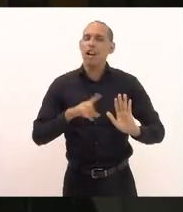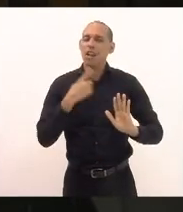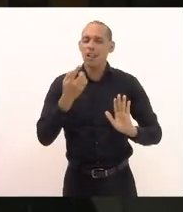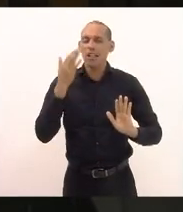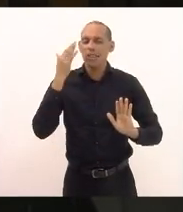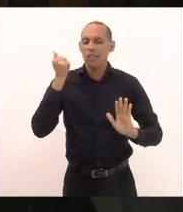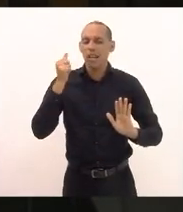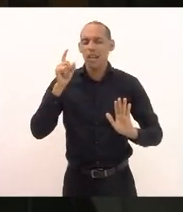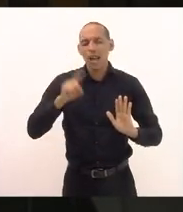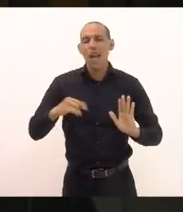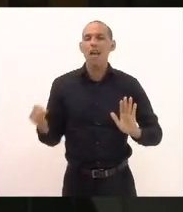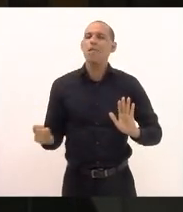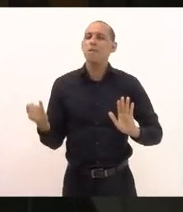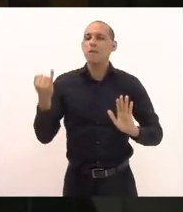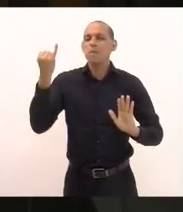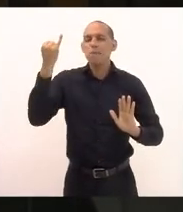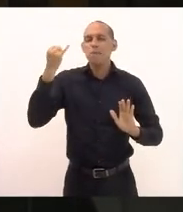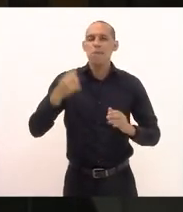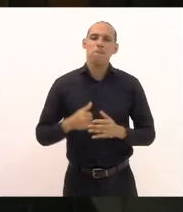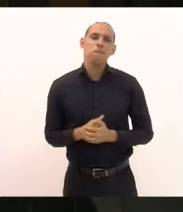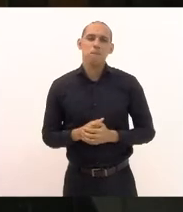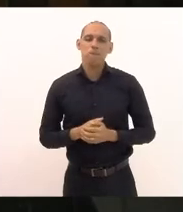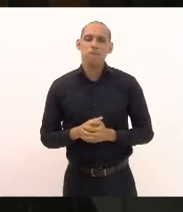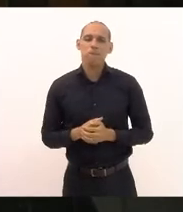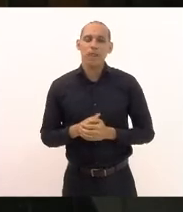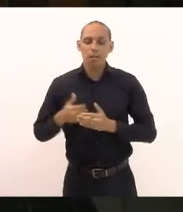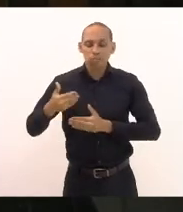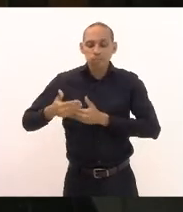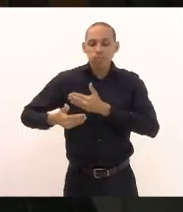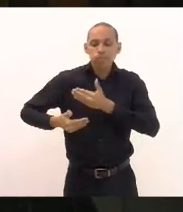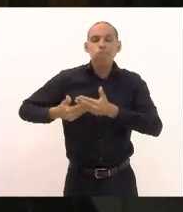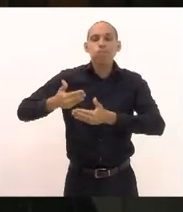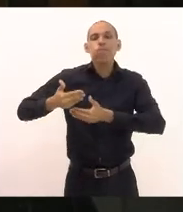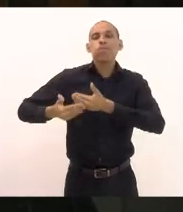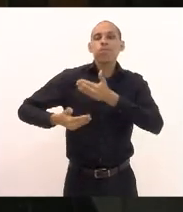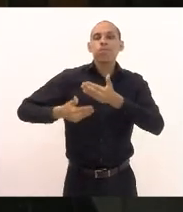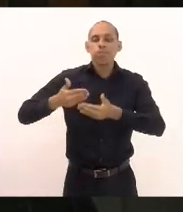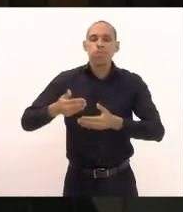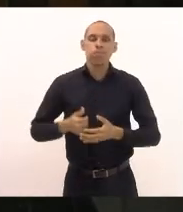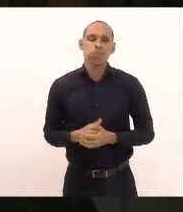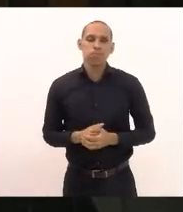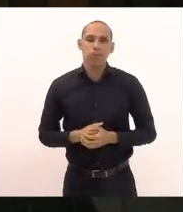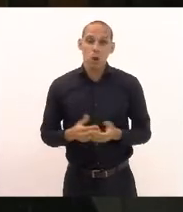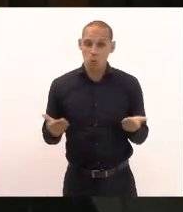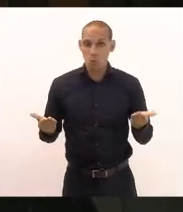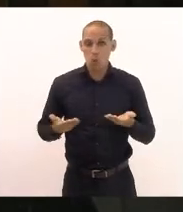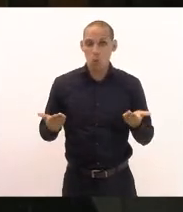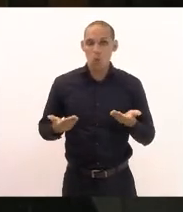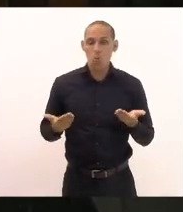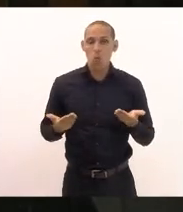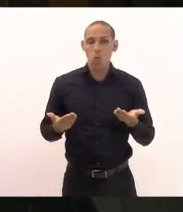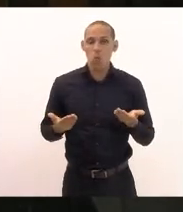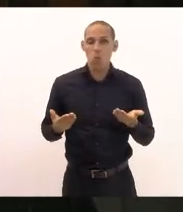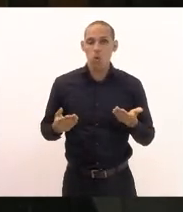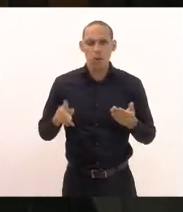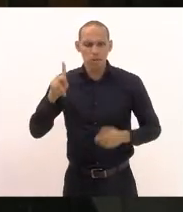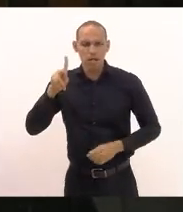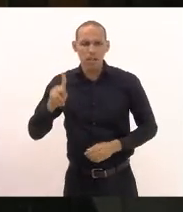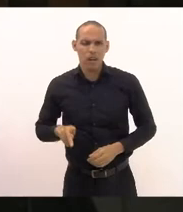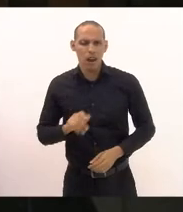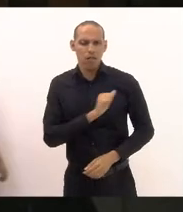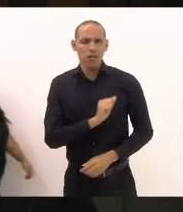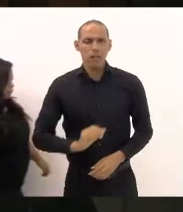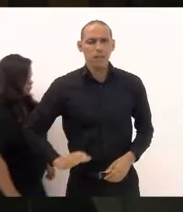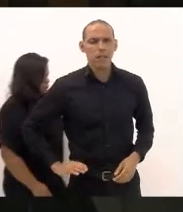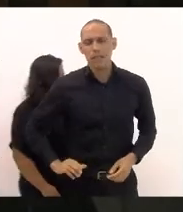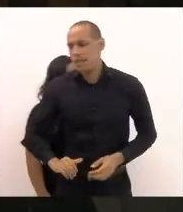um passo importante no avanço para esse entendimento. Hoje o próprio presidente da Casa, deputado André Siciliano, se colocou